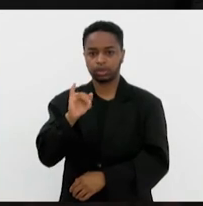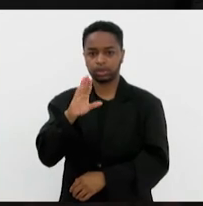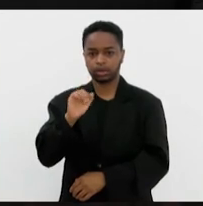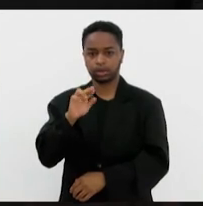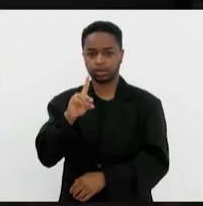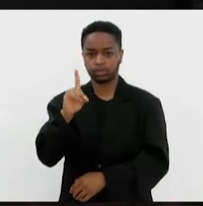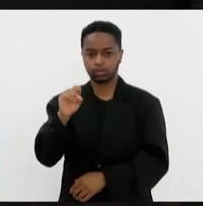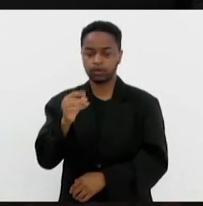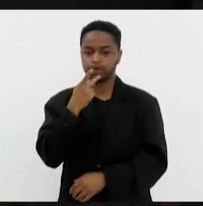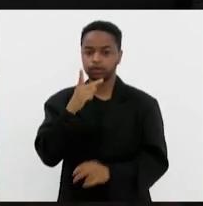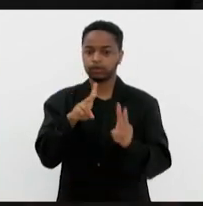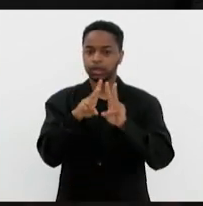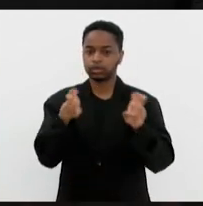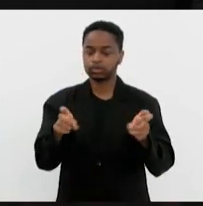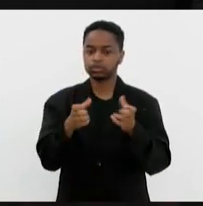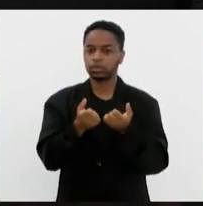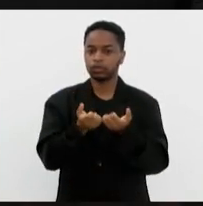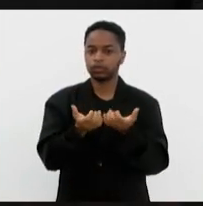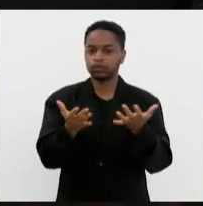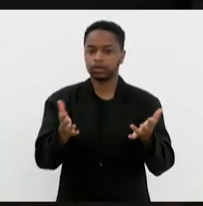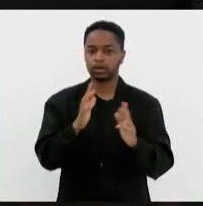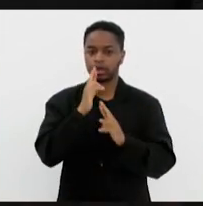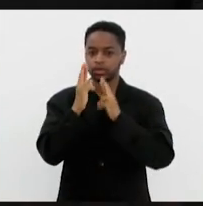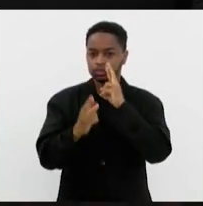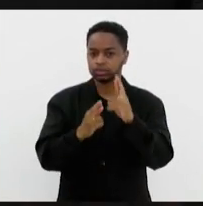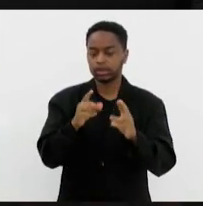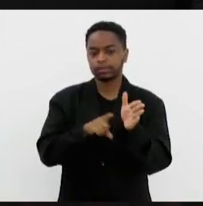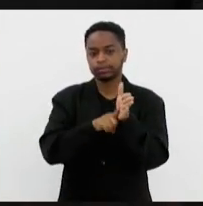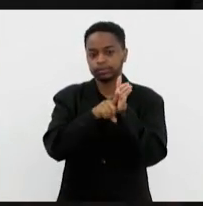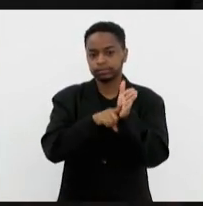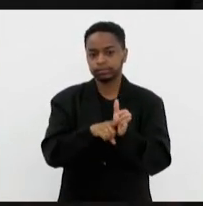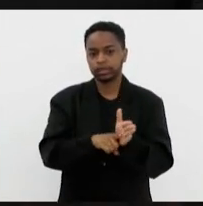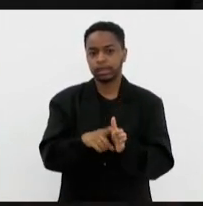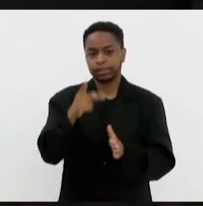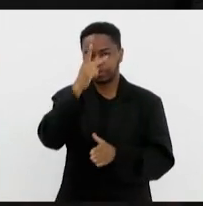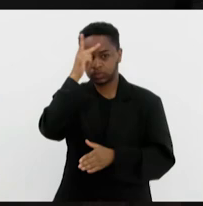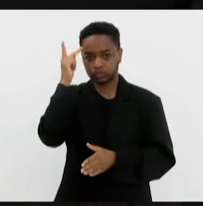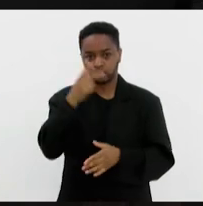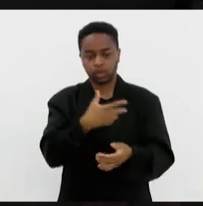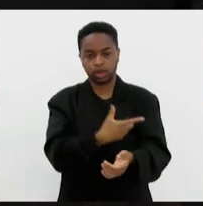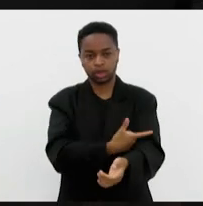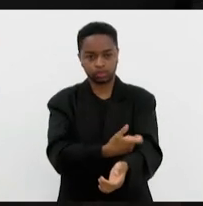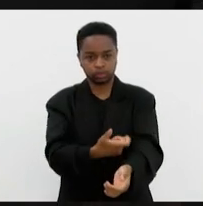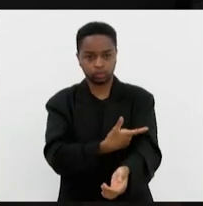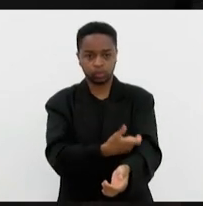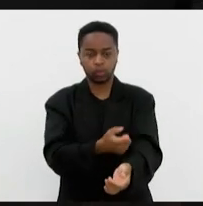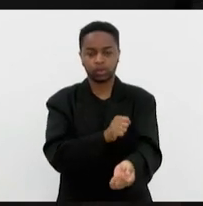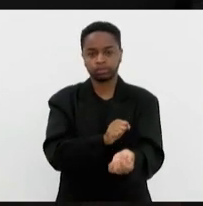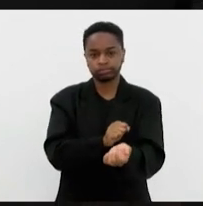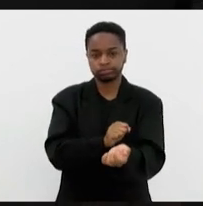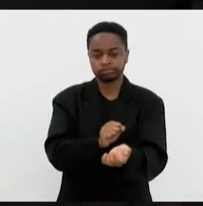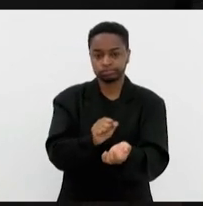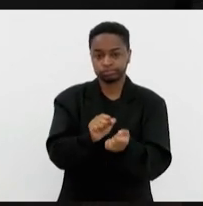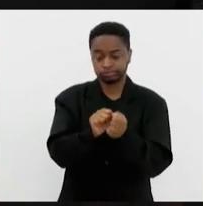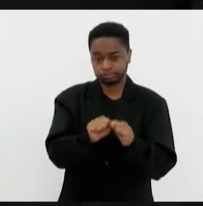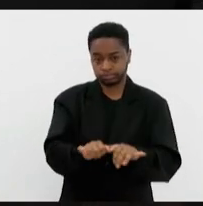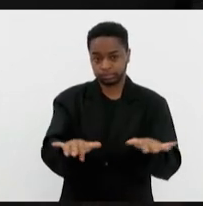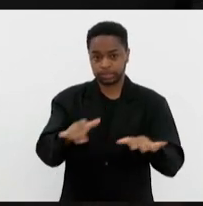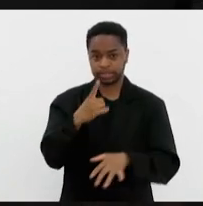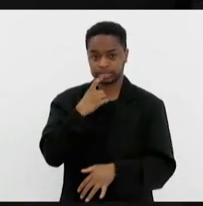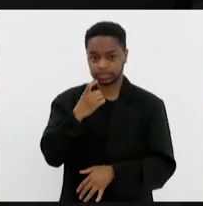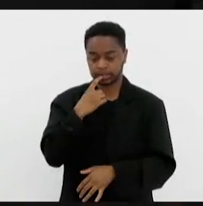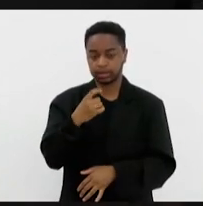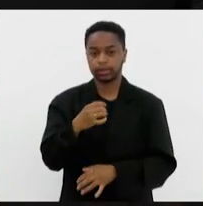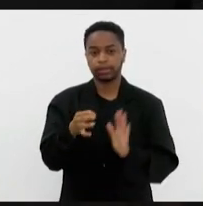que dispõe sobre o fornecimento de resultados de exames ao doador de sangue, pareceres das comissões de Constituição e Justiça